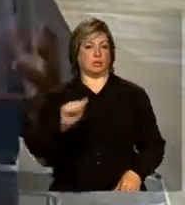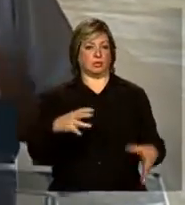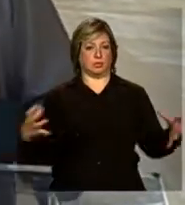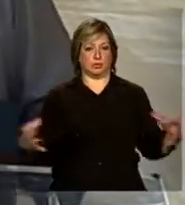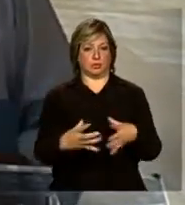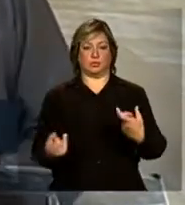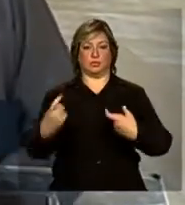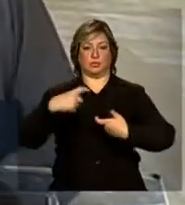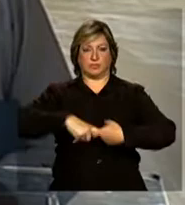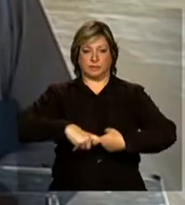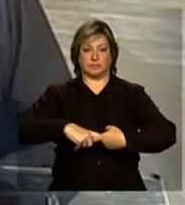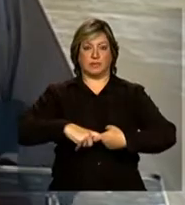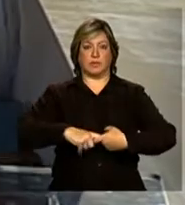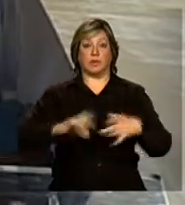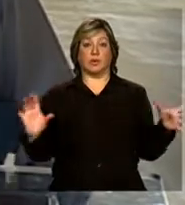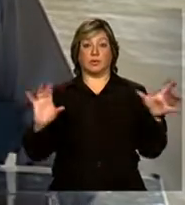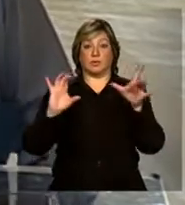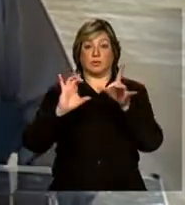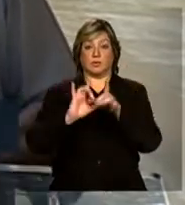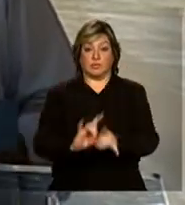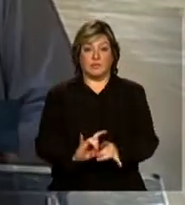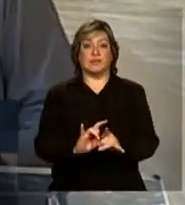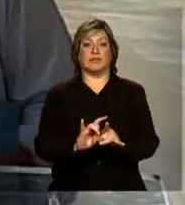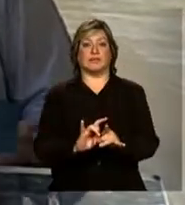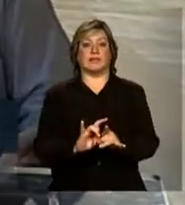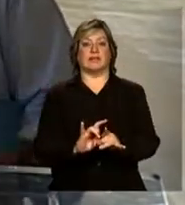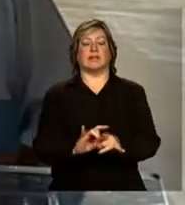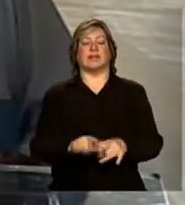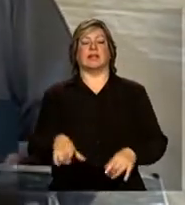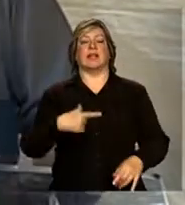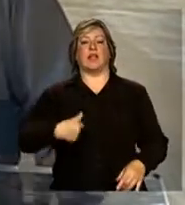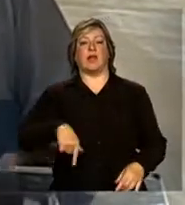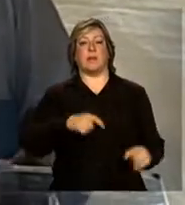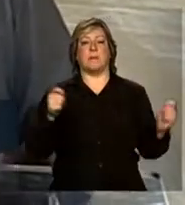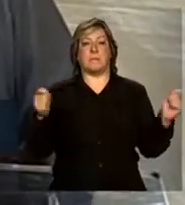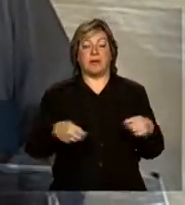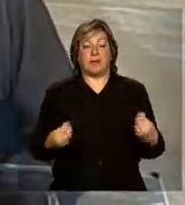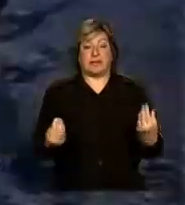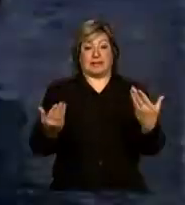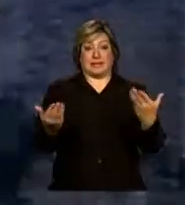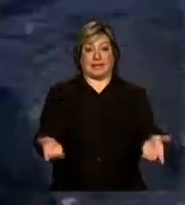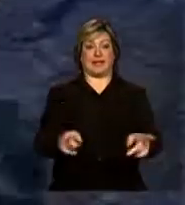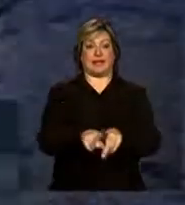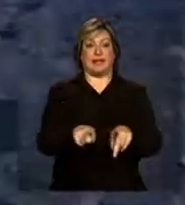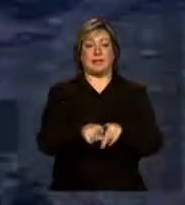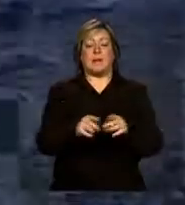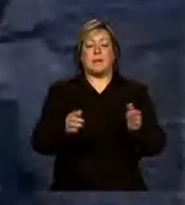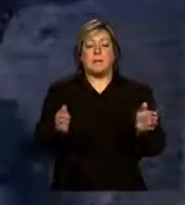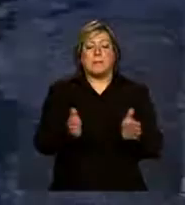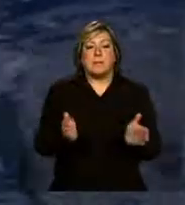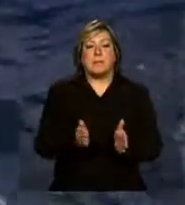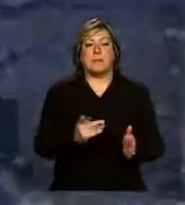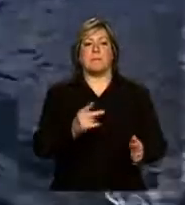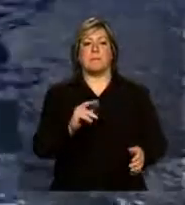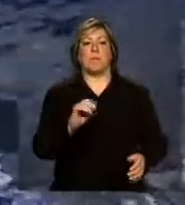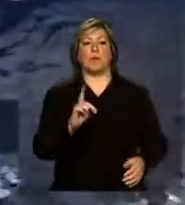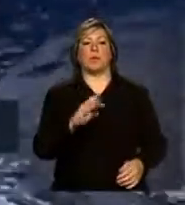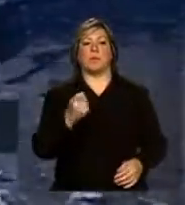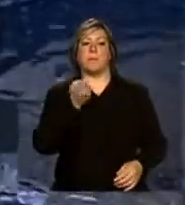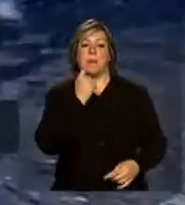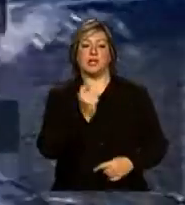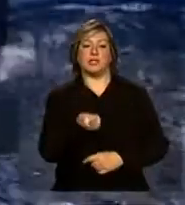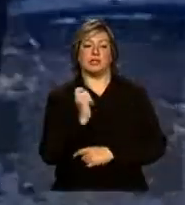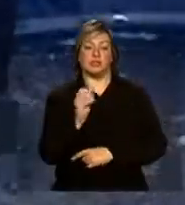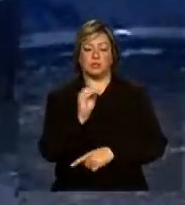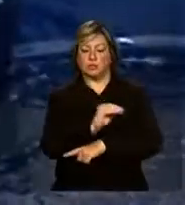de uma forma integrada de tal sorte que a gente possa trazer também a pequena produção para dentro do nosso mercado